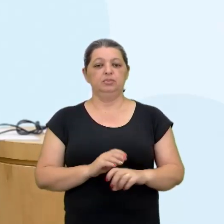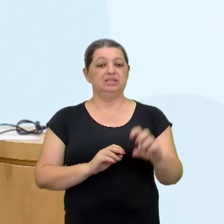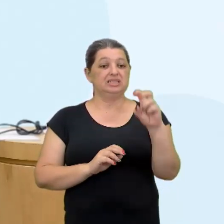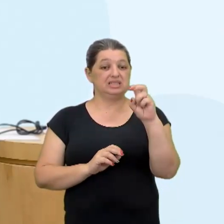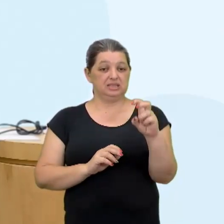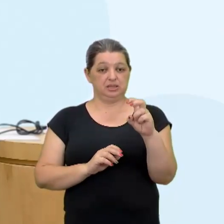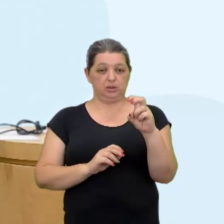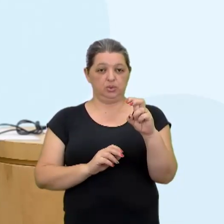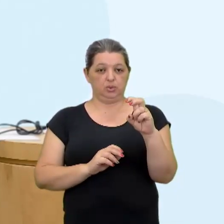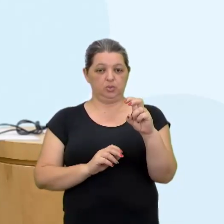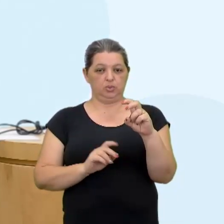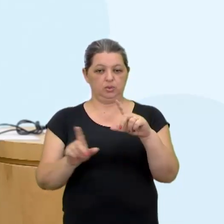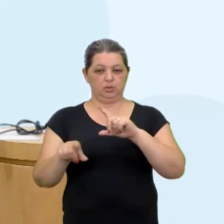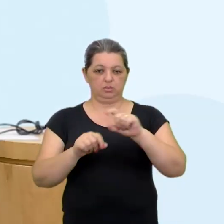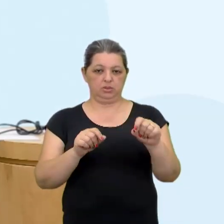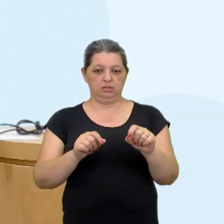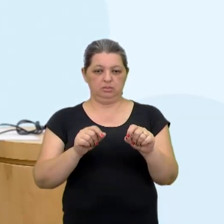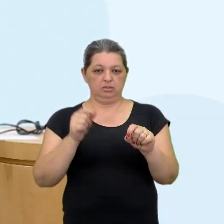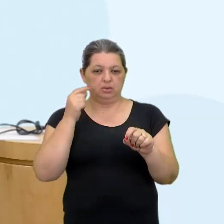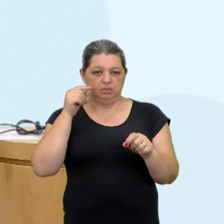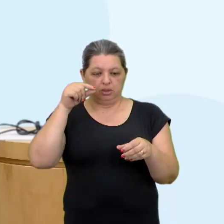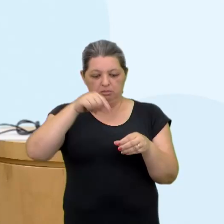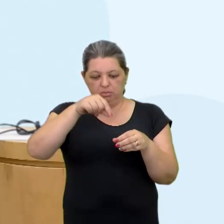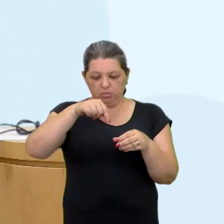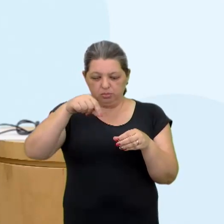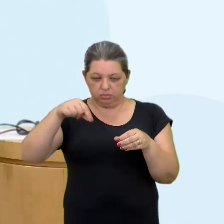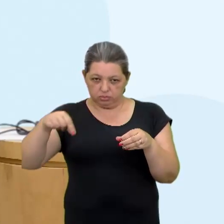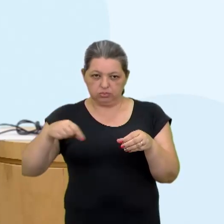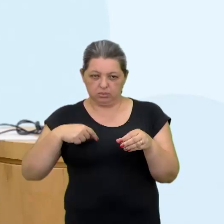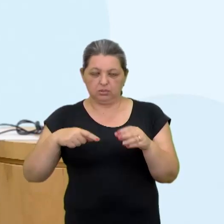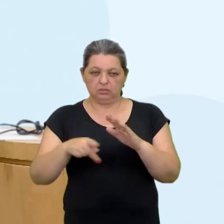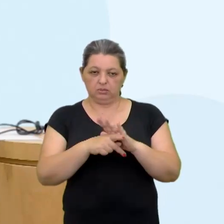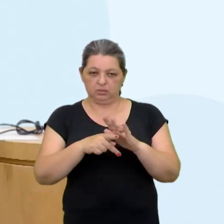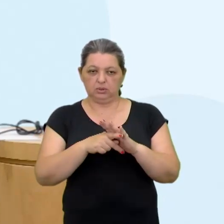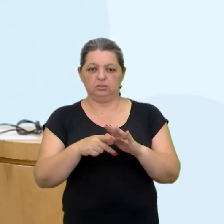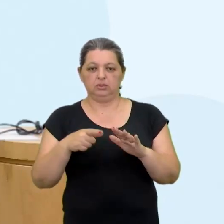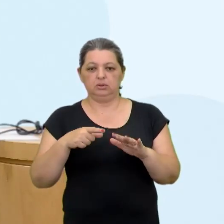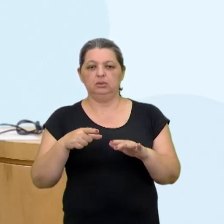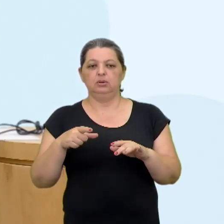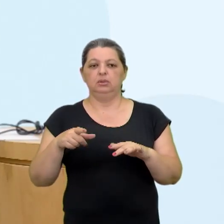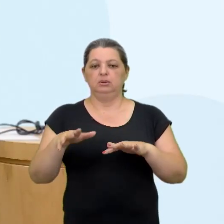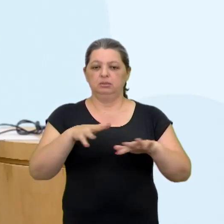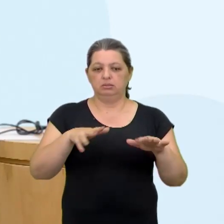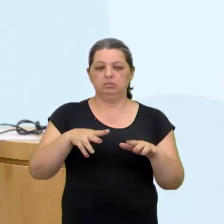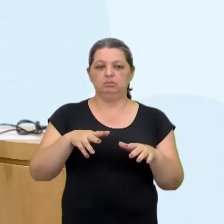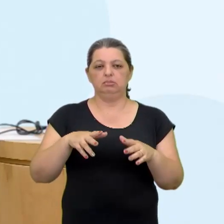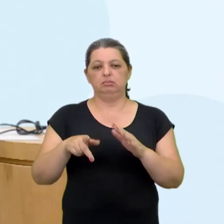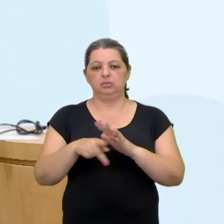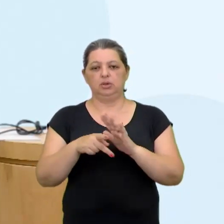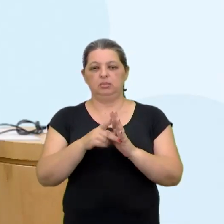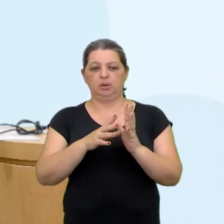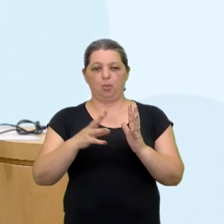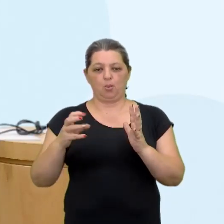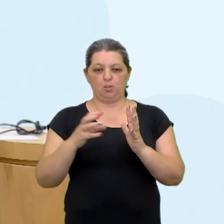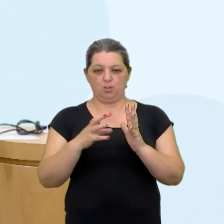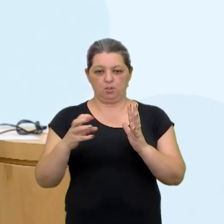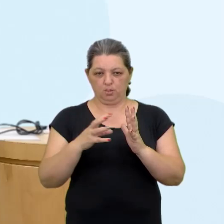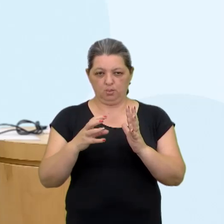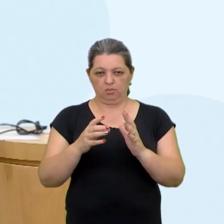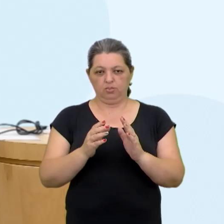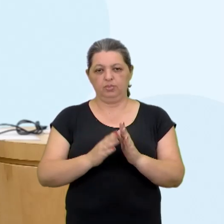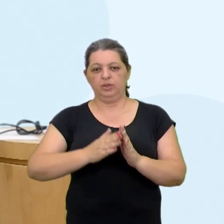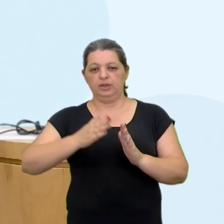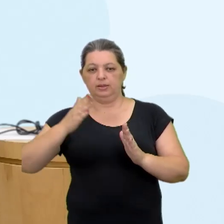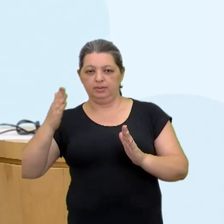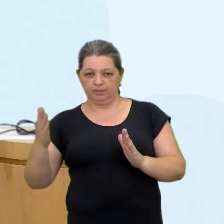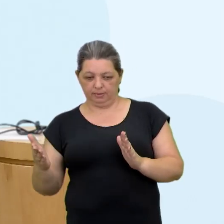opções de buraquinhos para você colocar os seus sensores. E é ele que vai fazer a leitura analógica. Do outro lado,